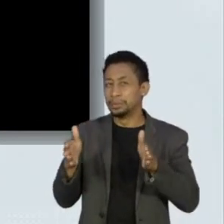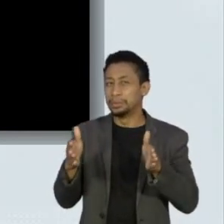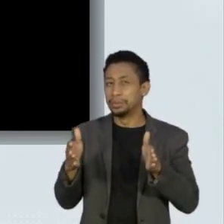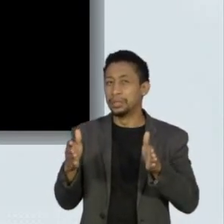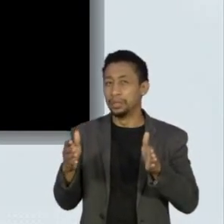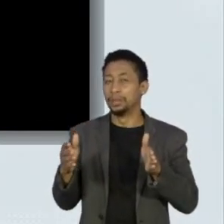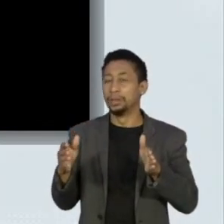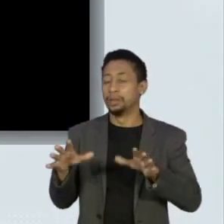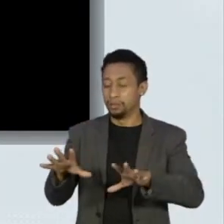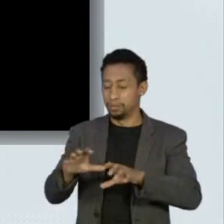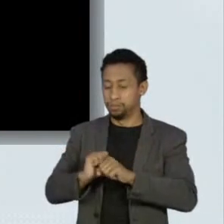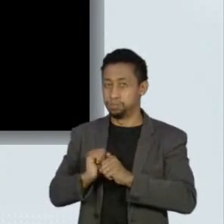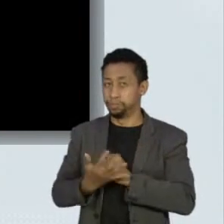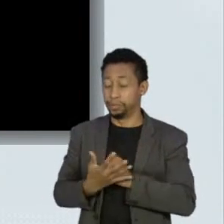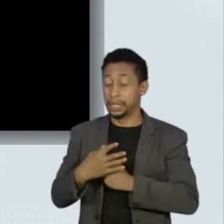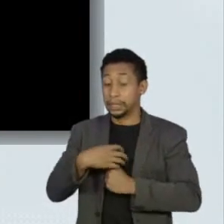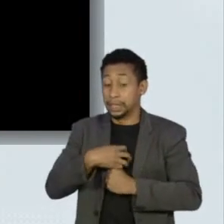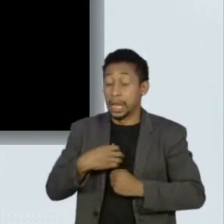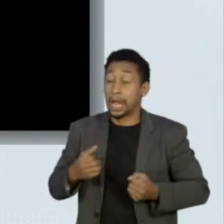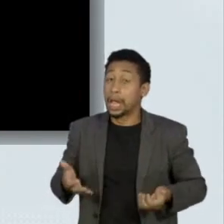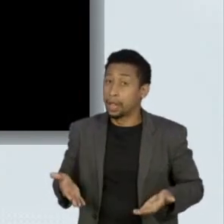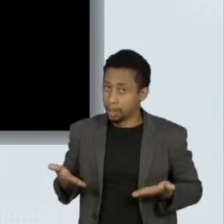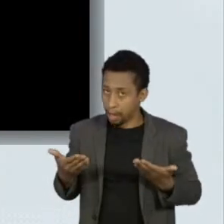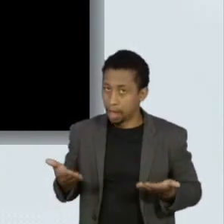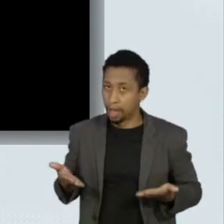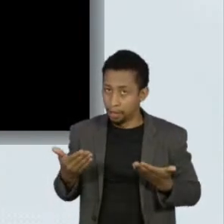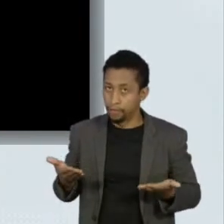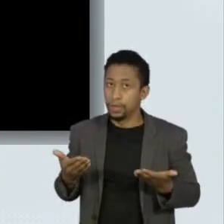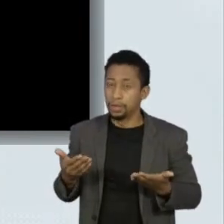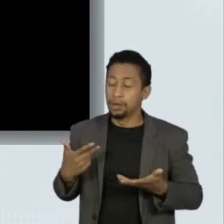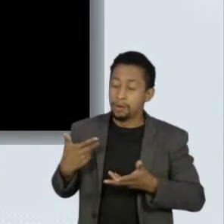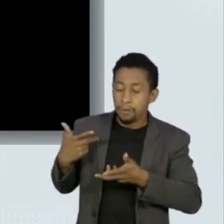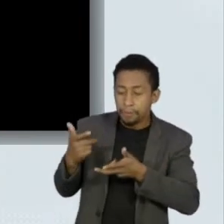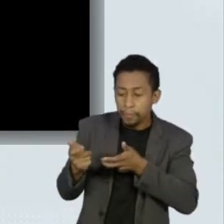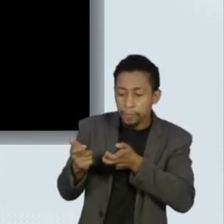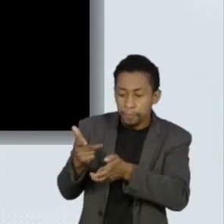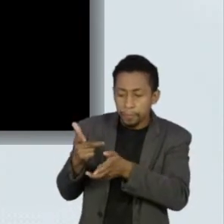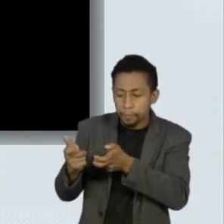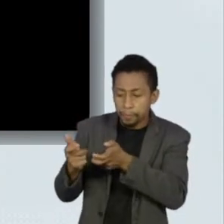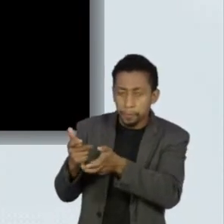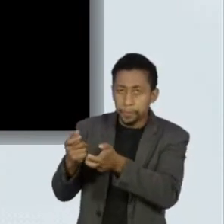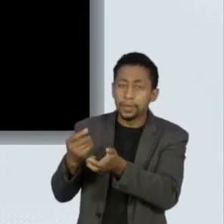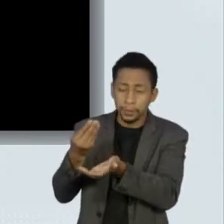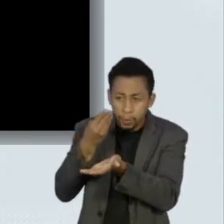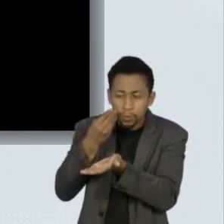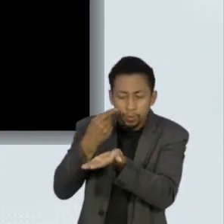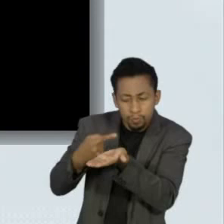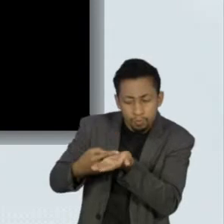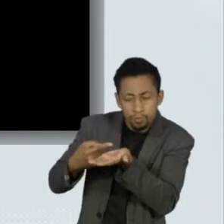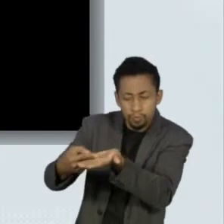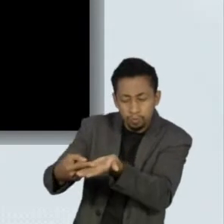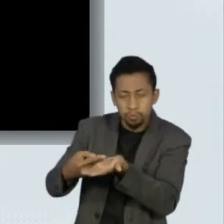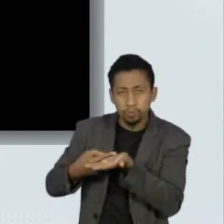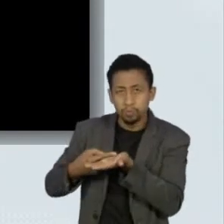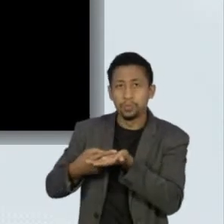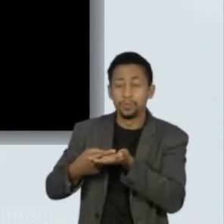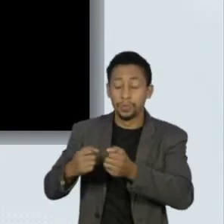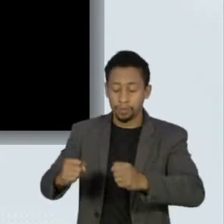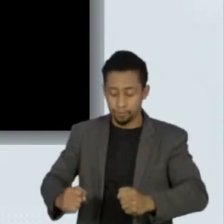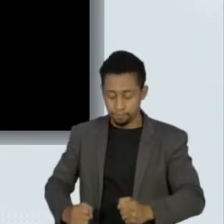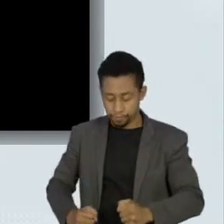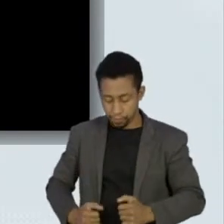extremamente leves. E aí a gente sabia que isso era uma negociação, em que a